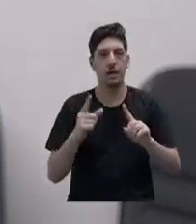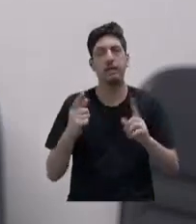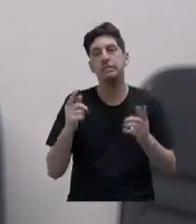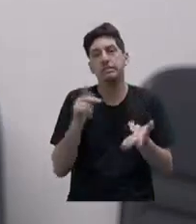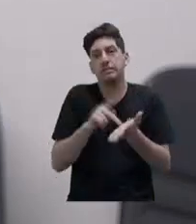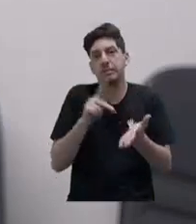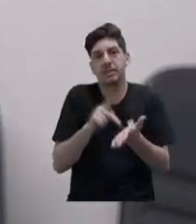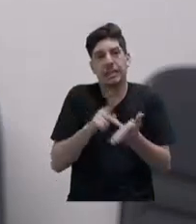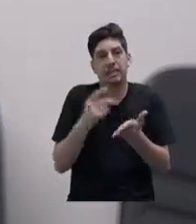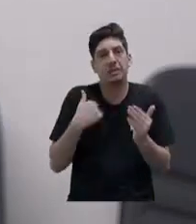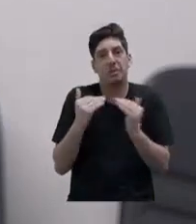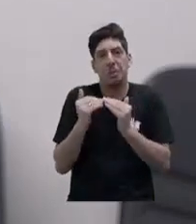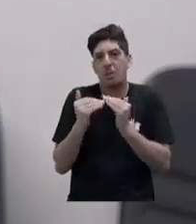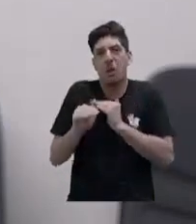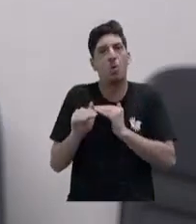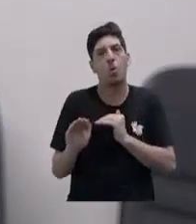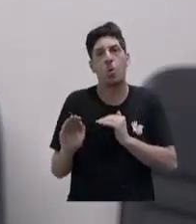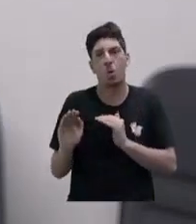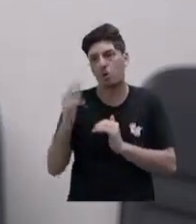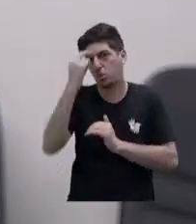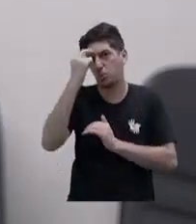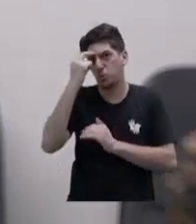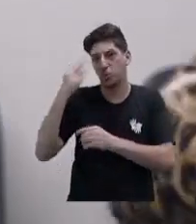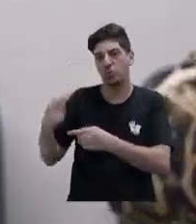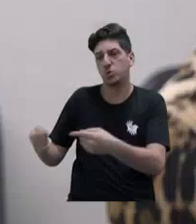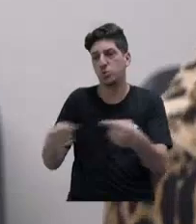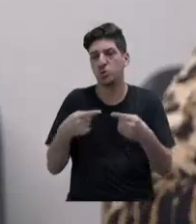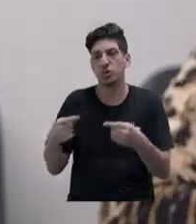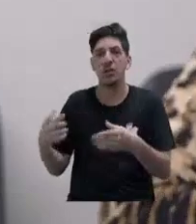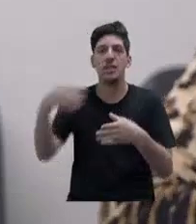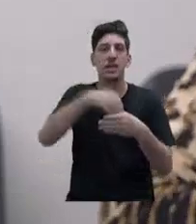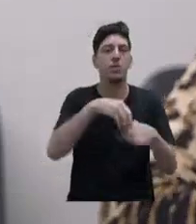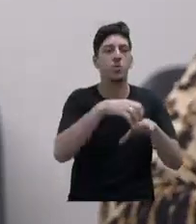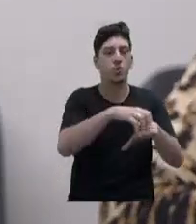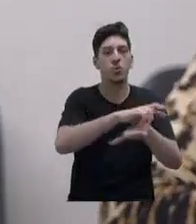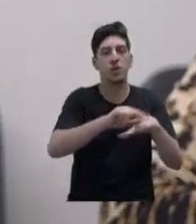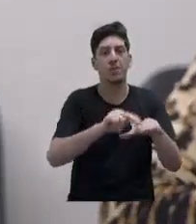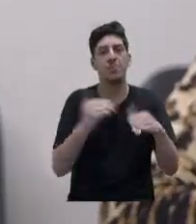totalmente contrária à cultura ser discutida com turismo. Por quê?